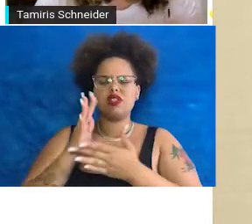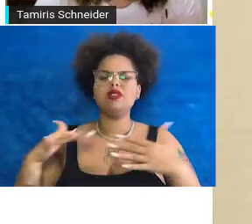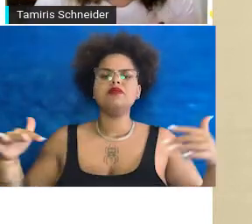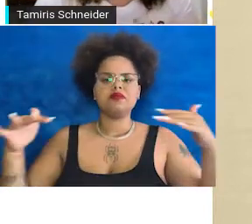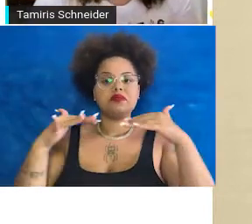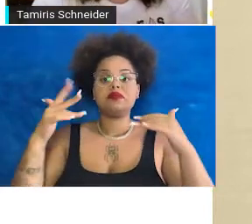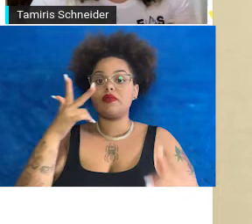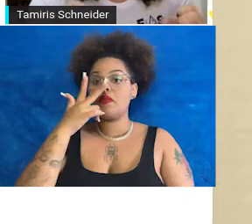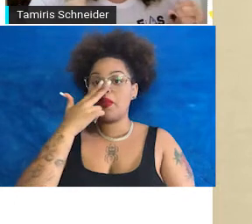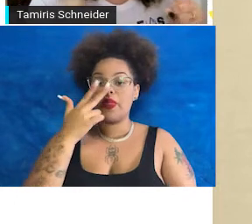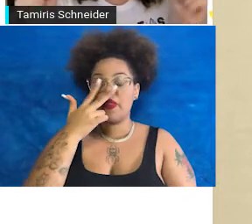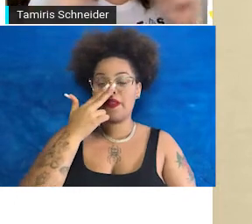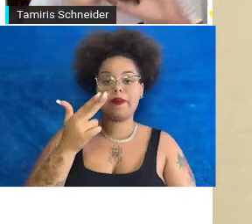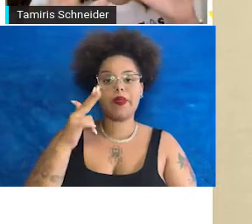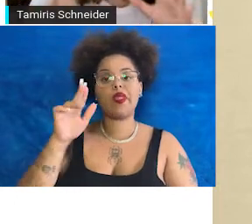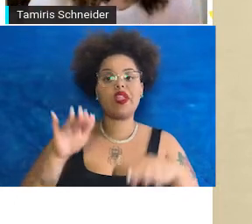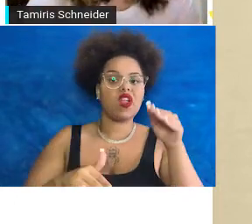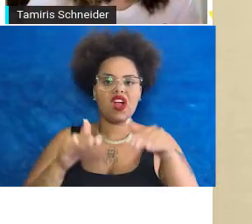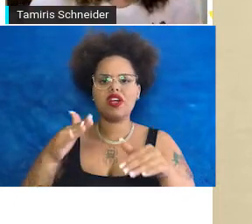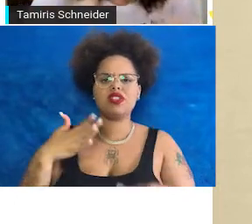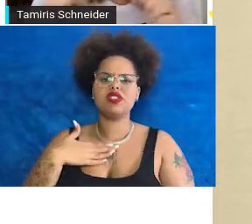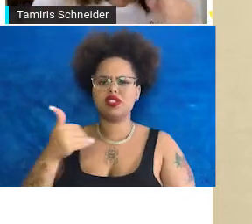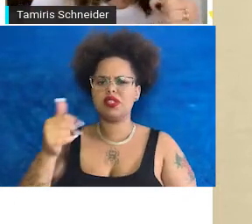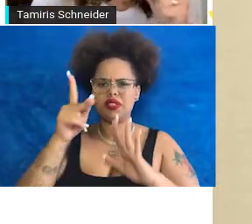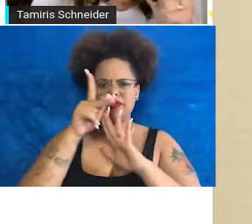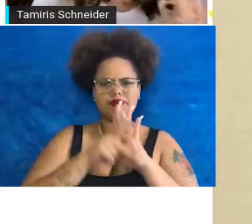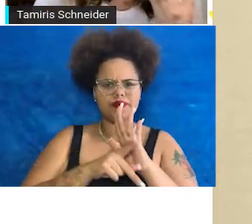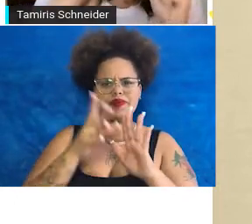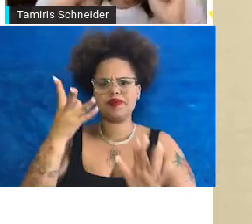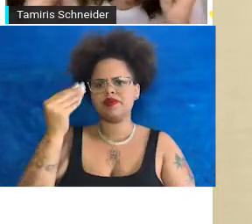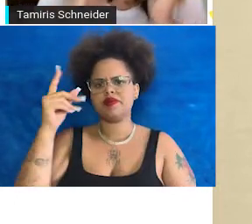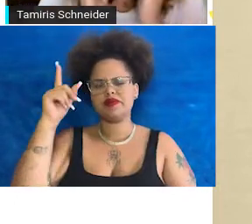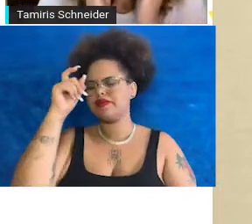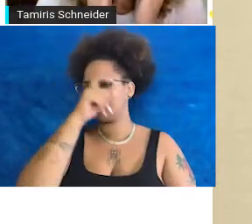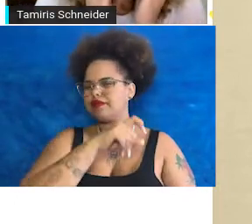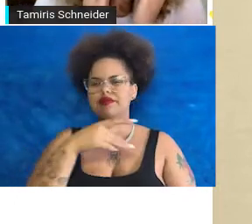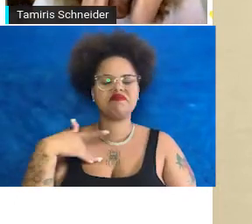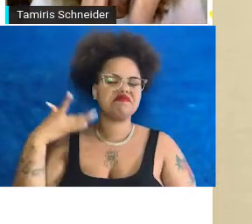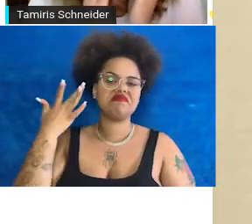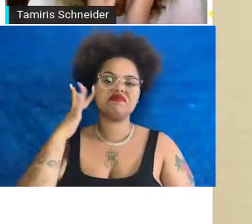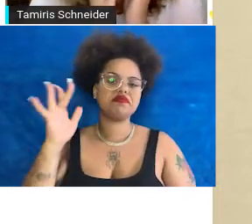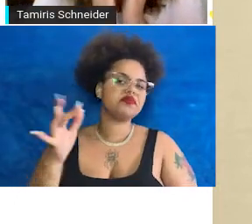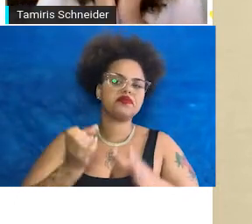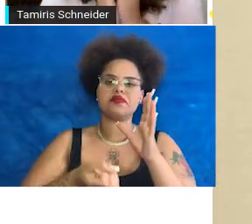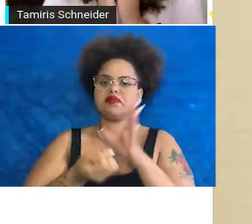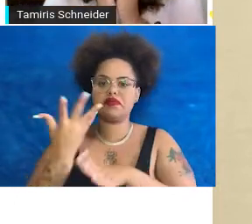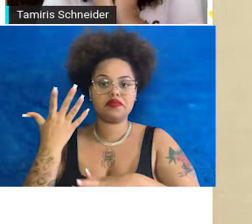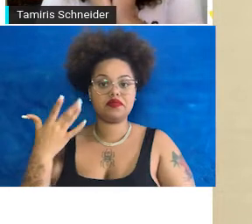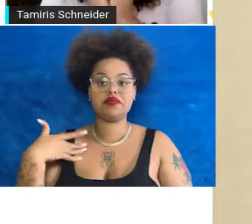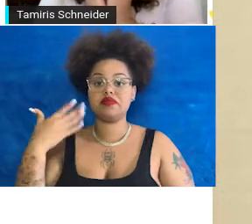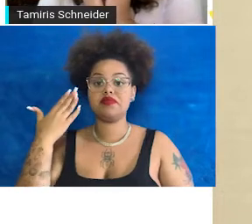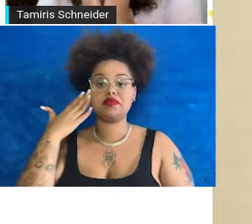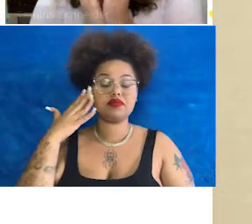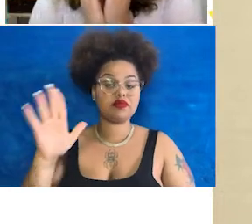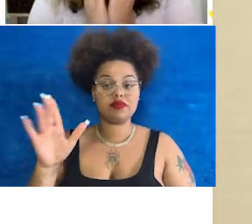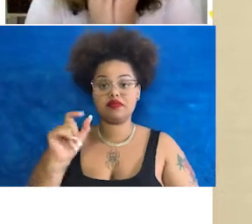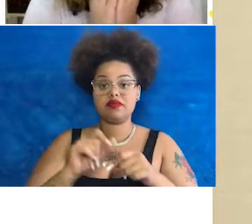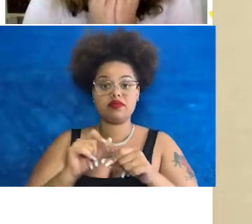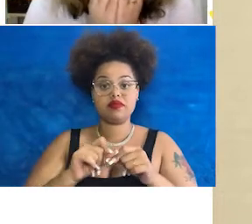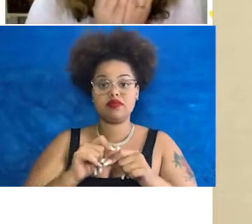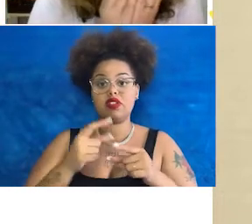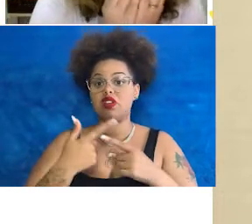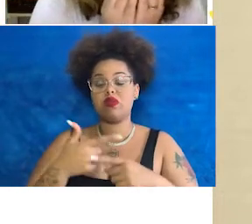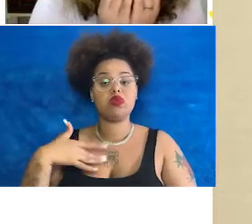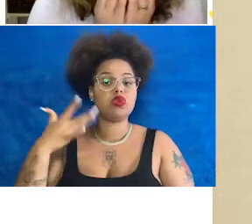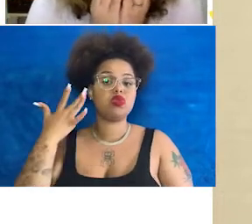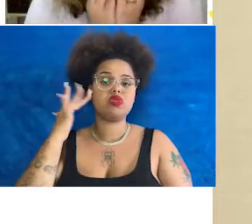a gente acha que, às vezes, quando é chamado para um projeto é muito difícil. Ai, meu Deus, eu não vou saber criar, eu não vou saber fazer isso, porque eu